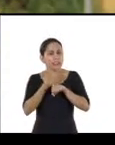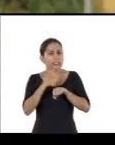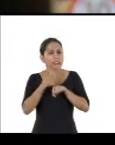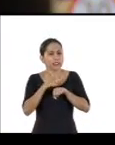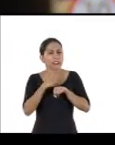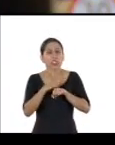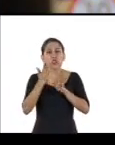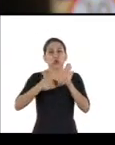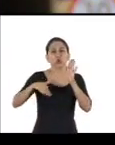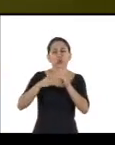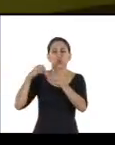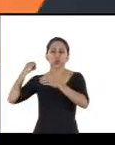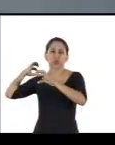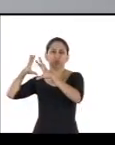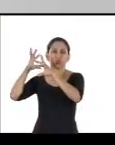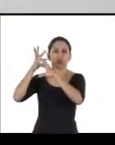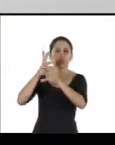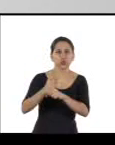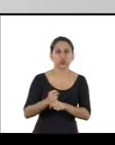acabamos de mostrar. Até mais!